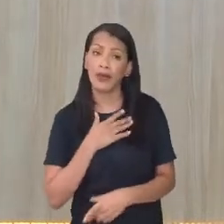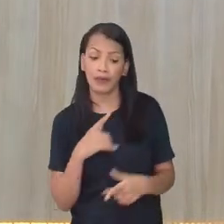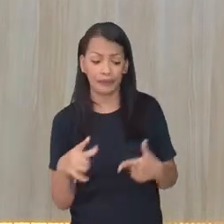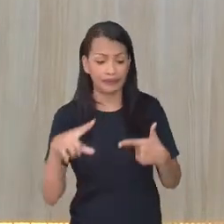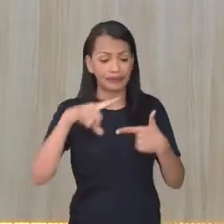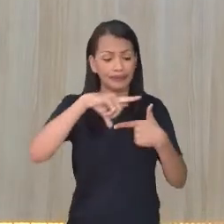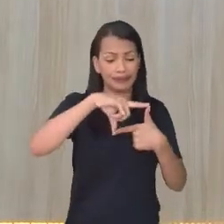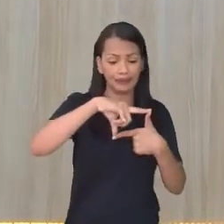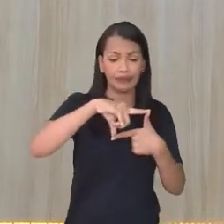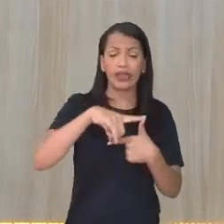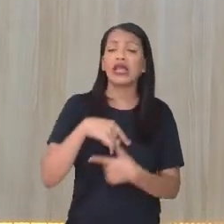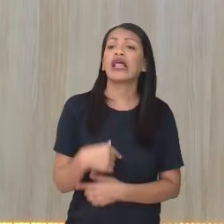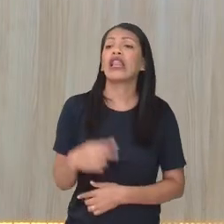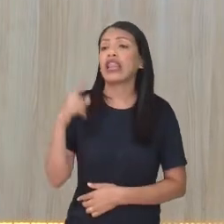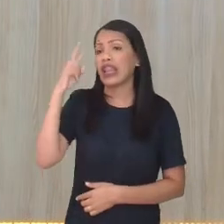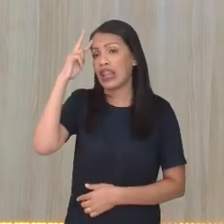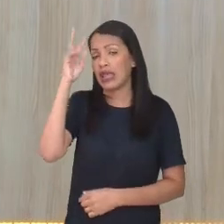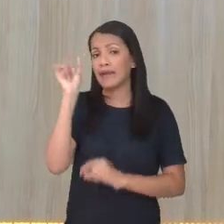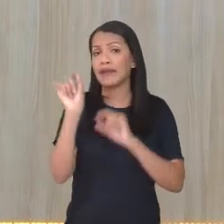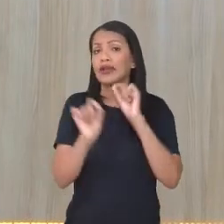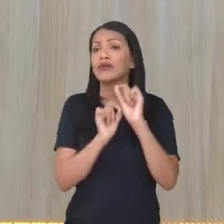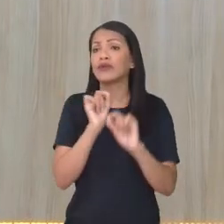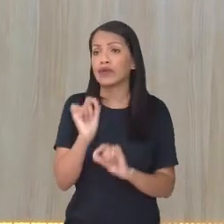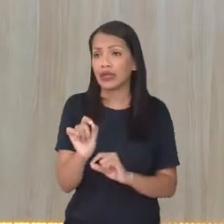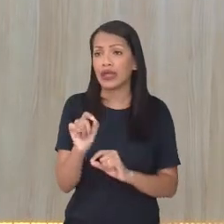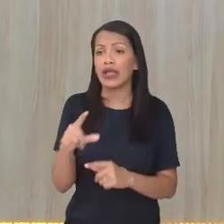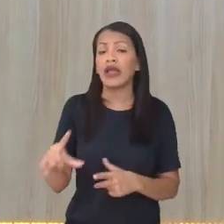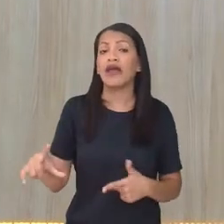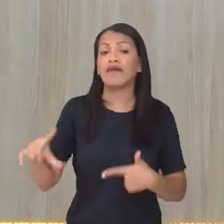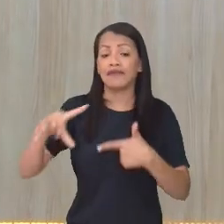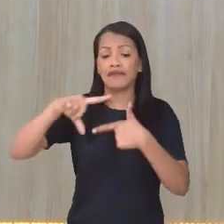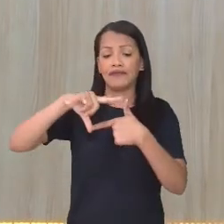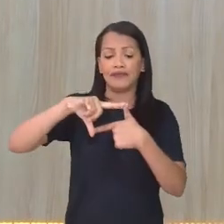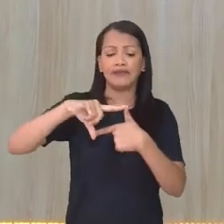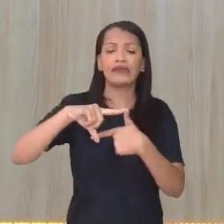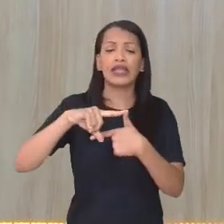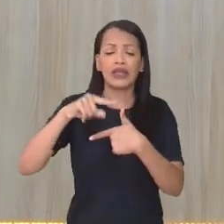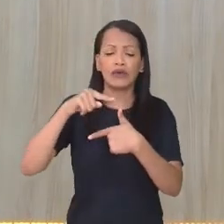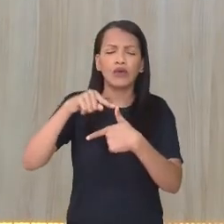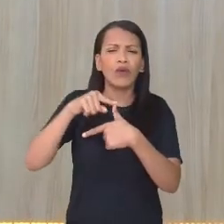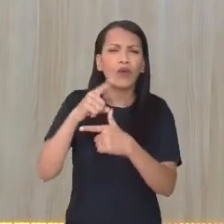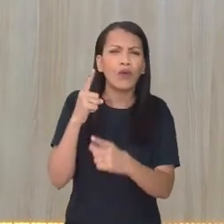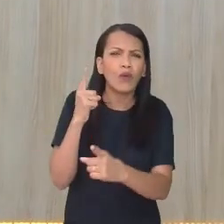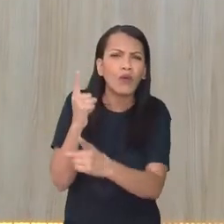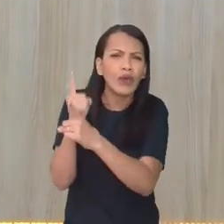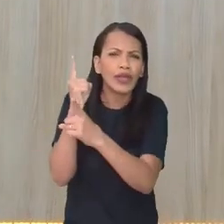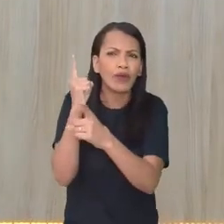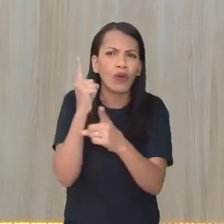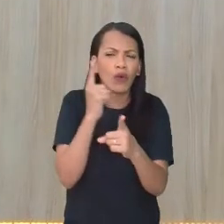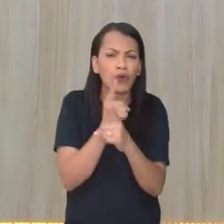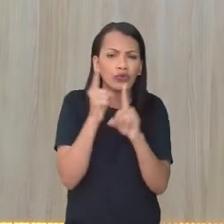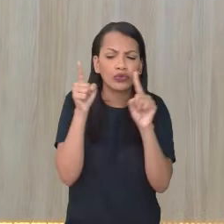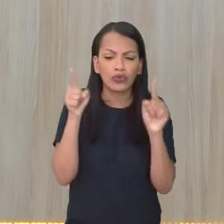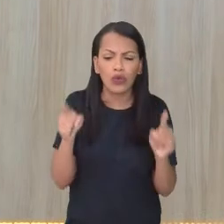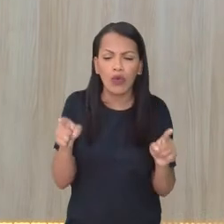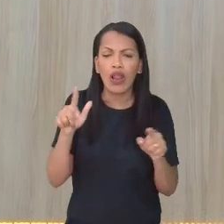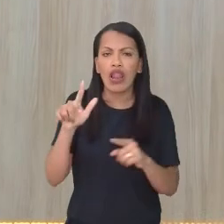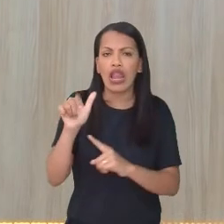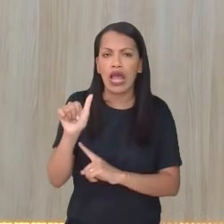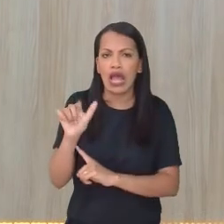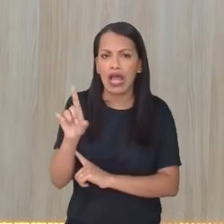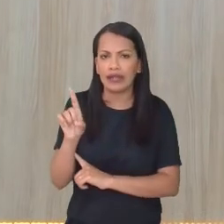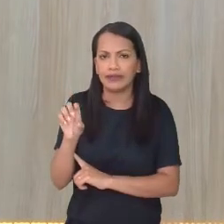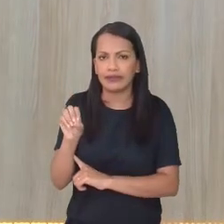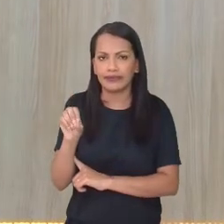o encontro dos lados. Ora, se eu tenho a mesma quantidade de lados